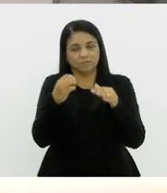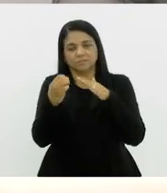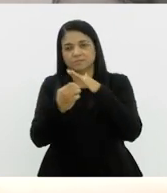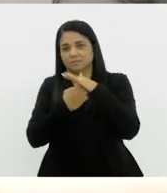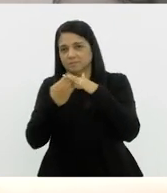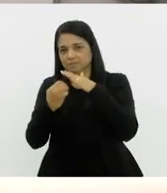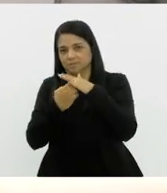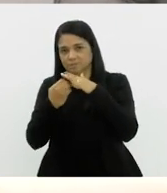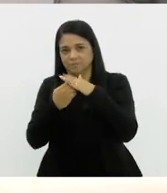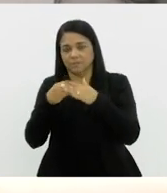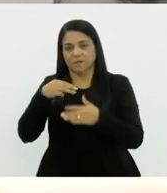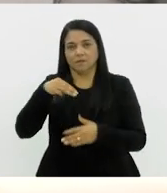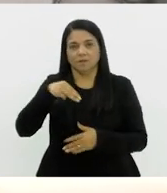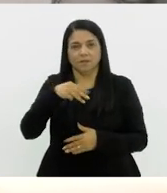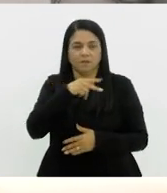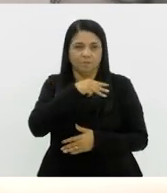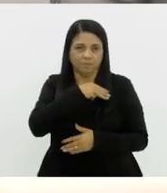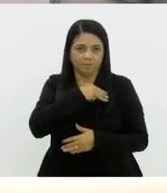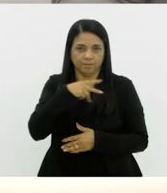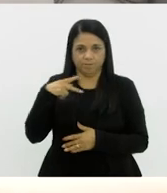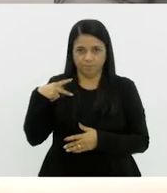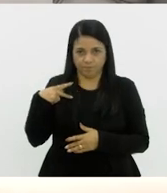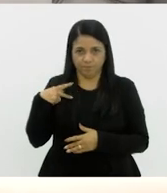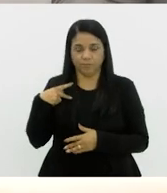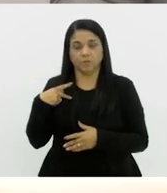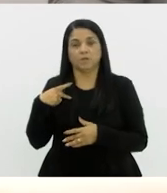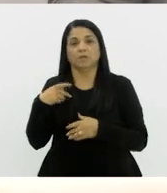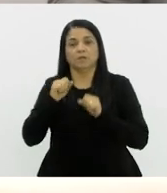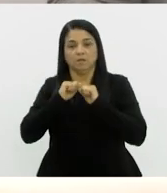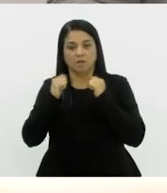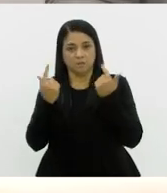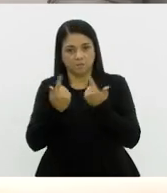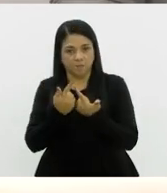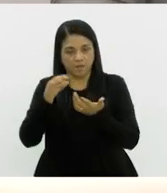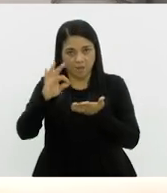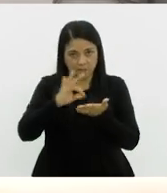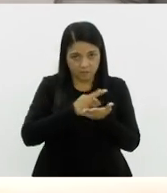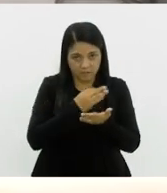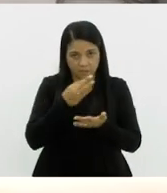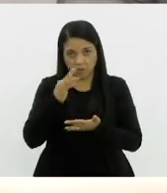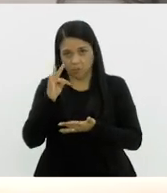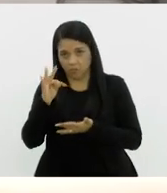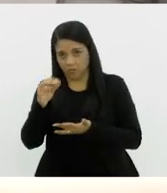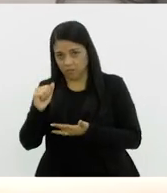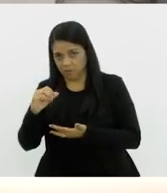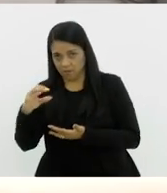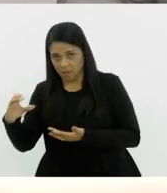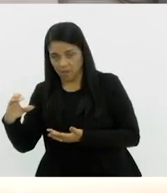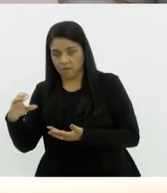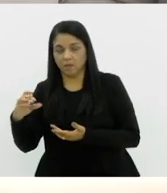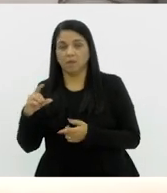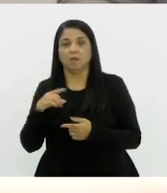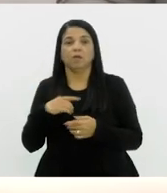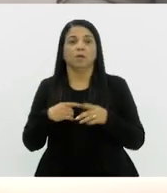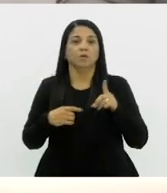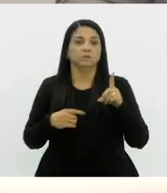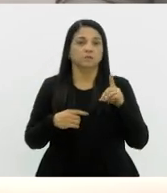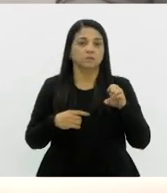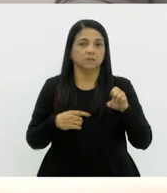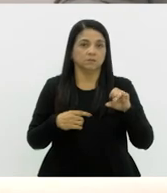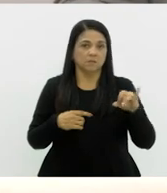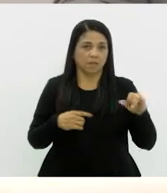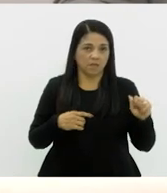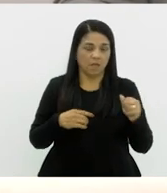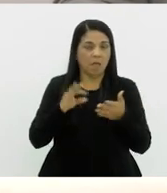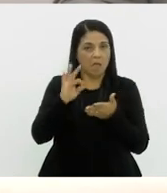empresas, com o MP e a Assembleia, assinam TAC com o, não sei se o DCE assina ou não, mas